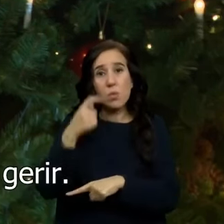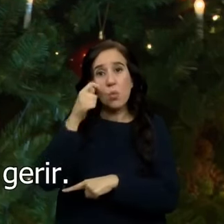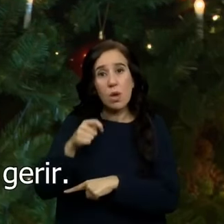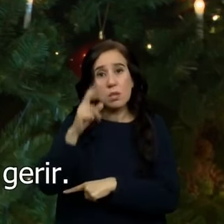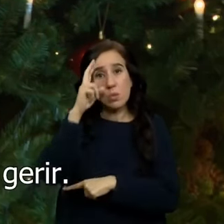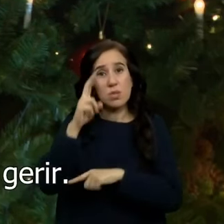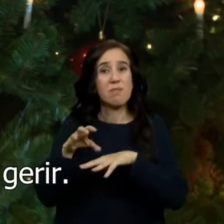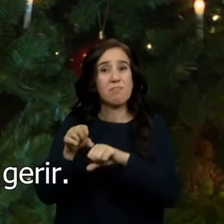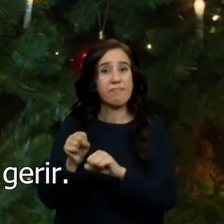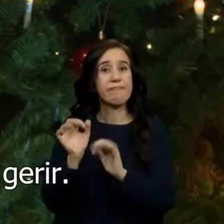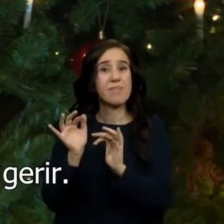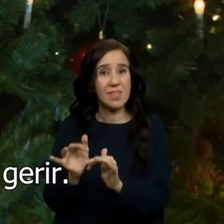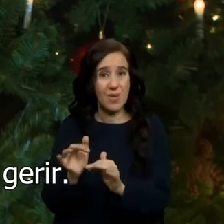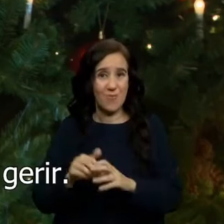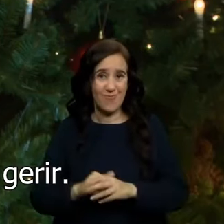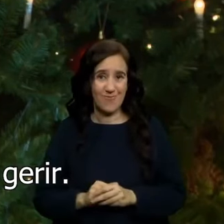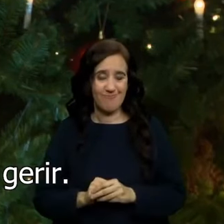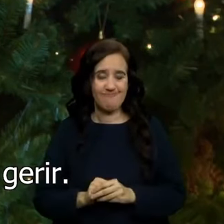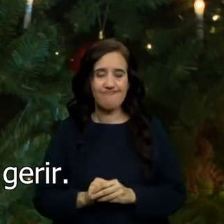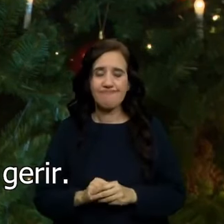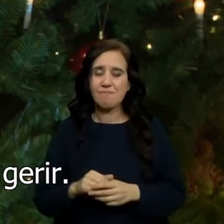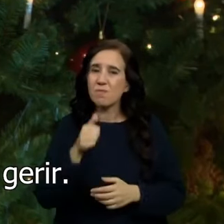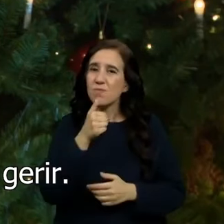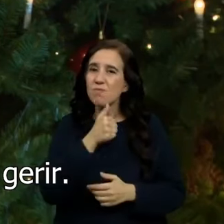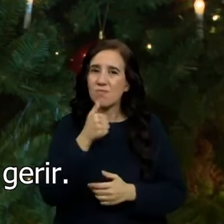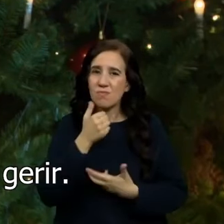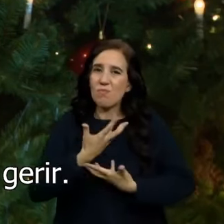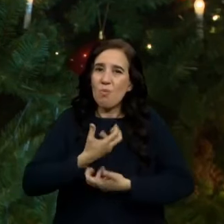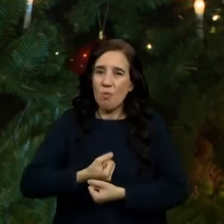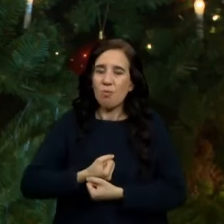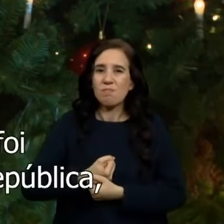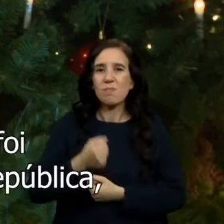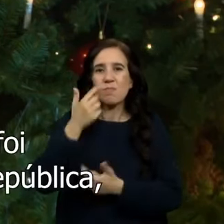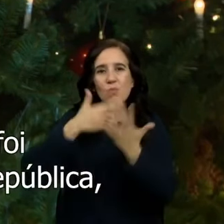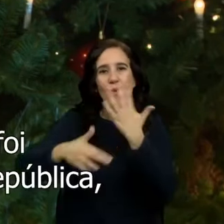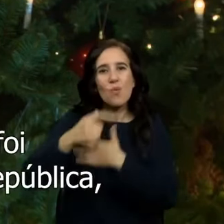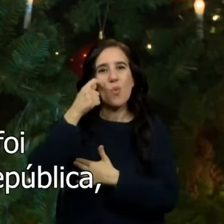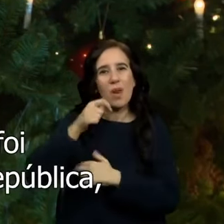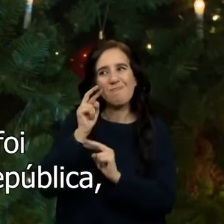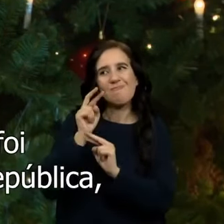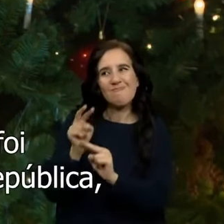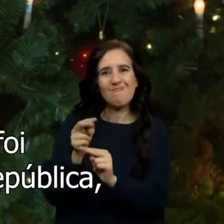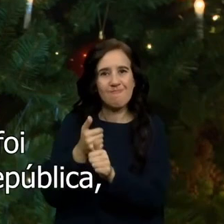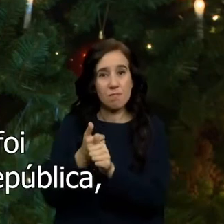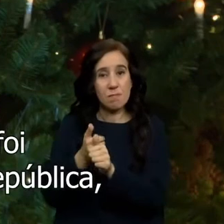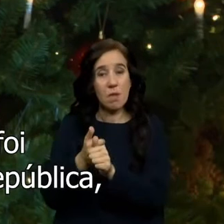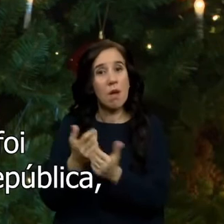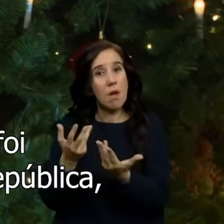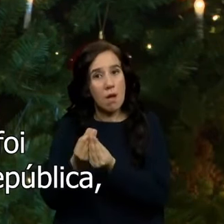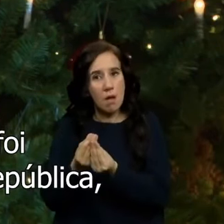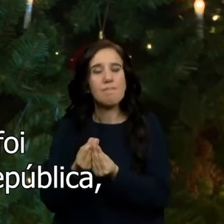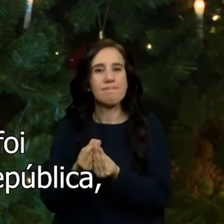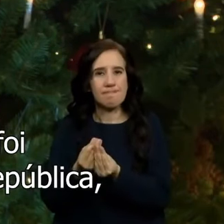que eu não gosto nada de estar aqui, é apenas a jurir. O problema é que o meu governo